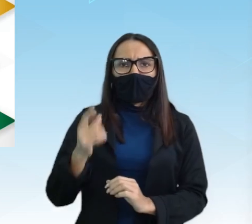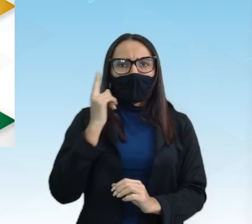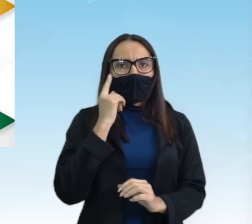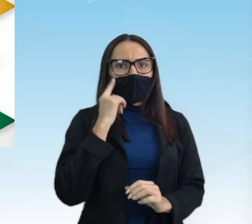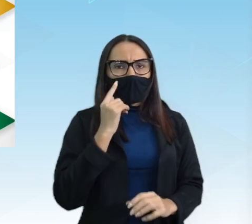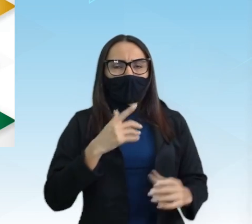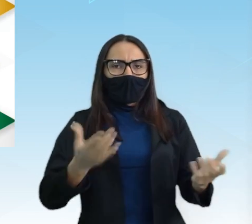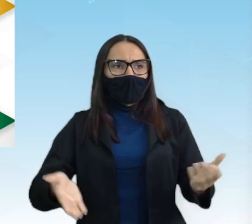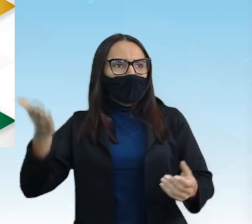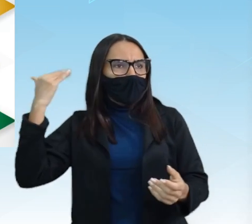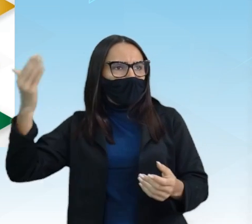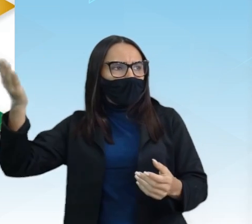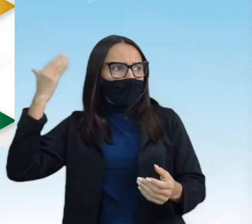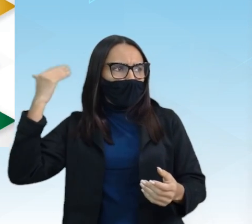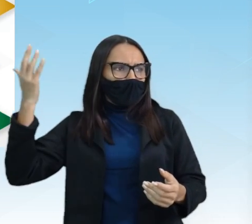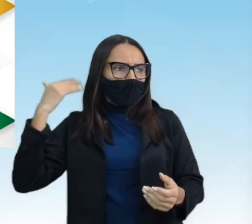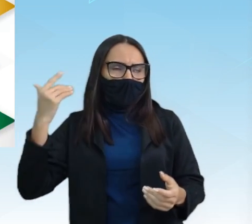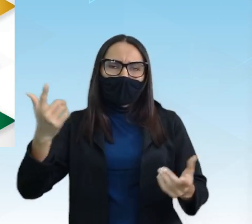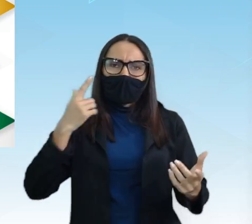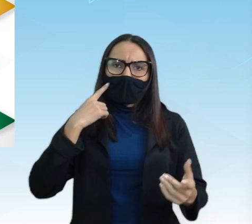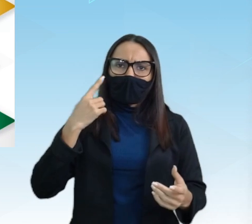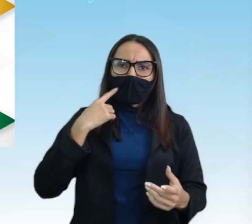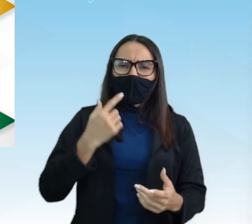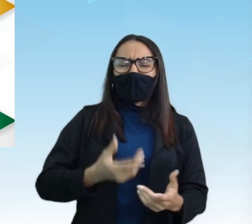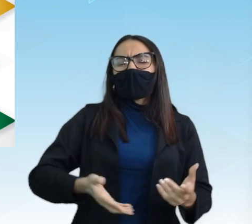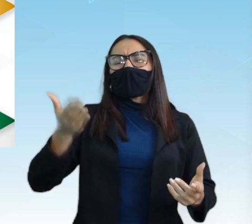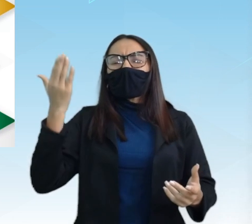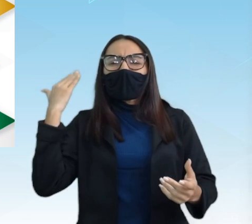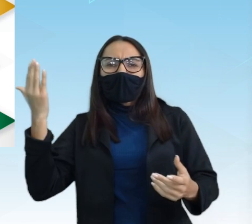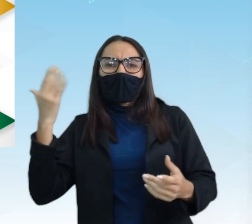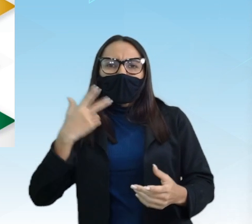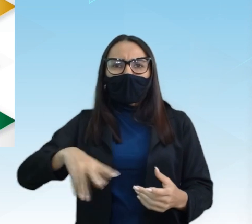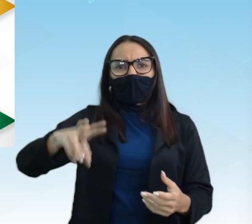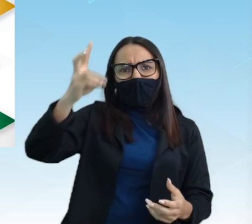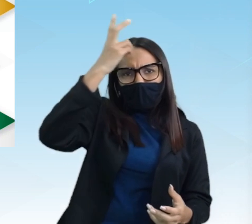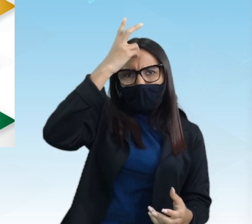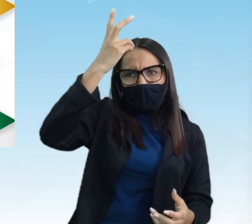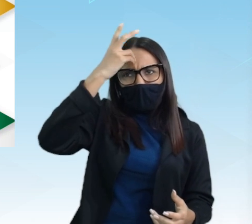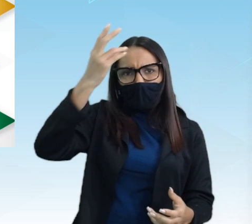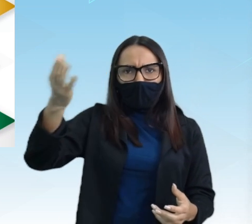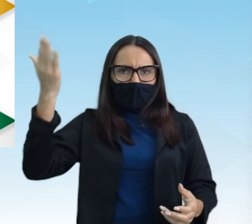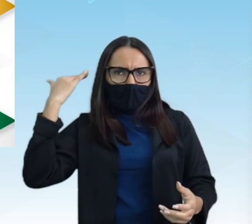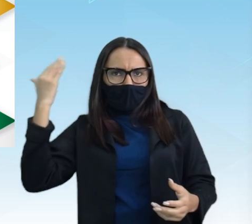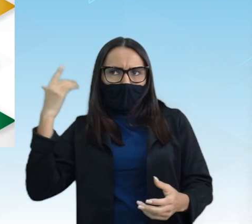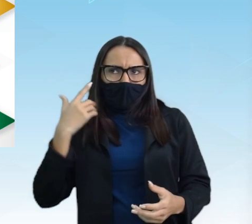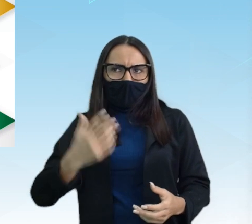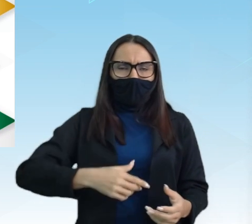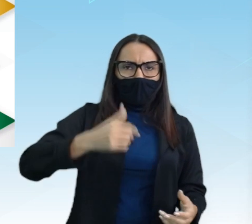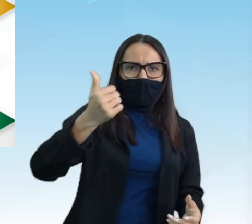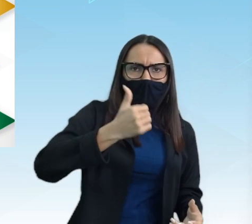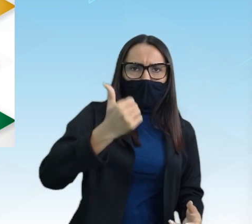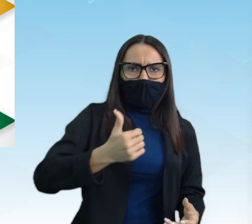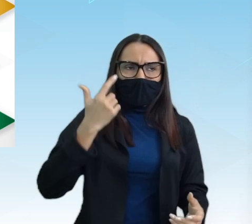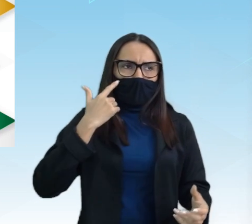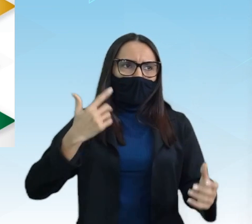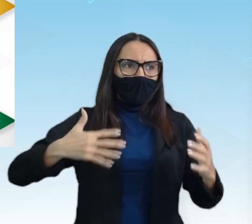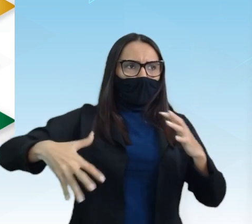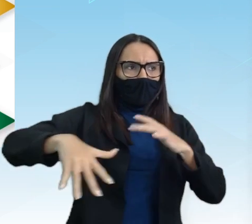A antiguidade, atividade bem antiga lá no Egito Antigo, que foram as primeiras civilizações,